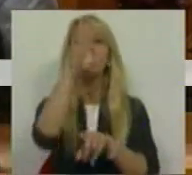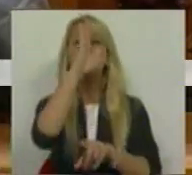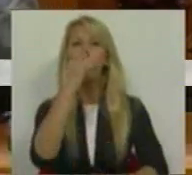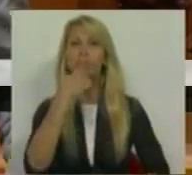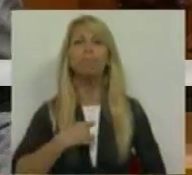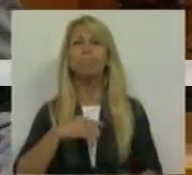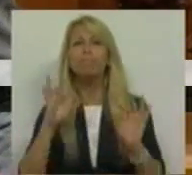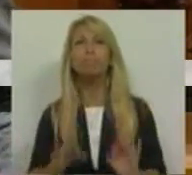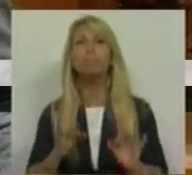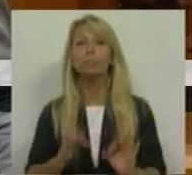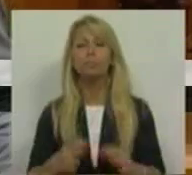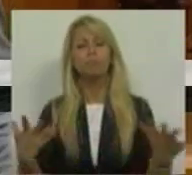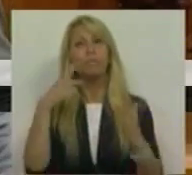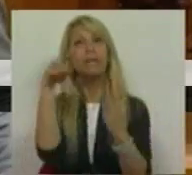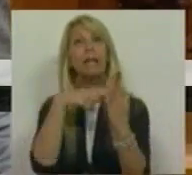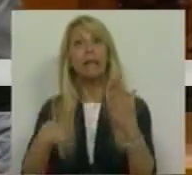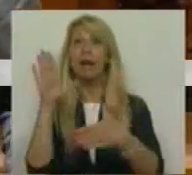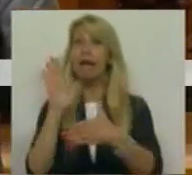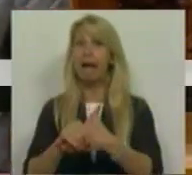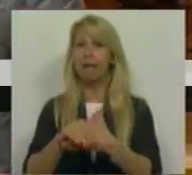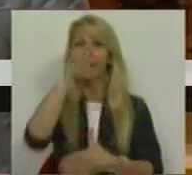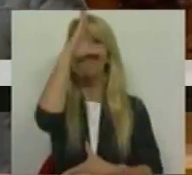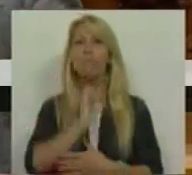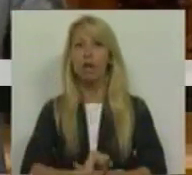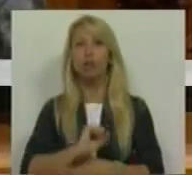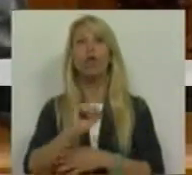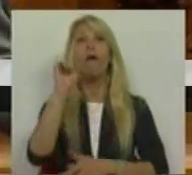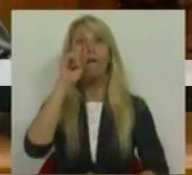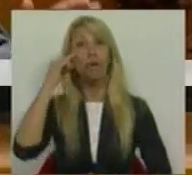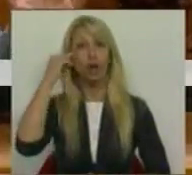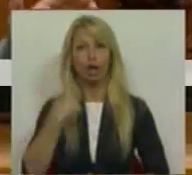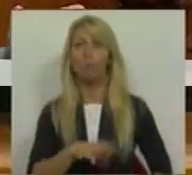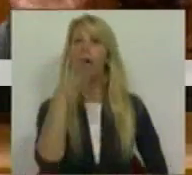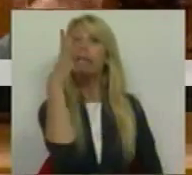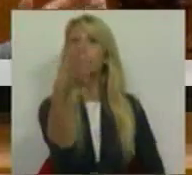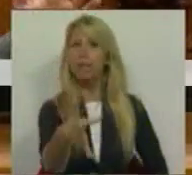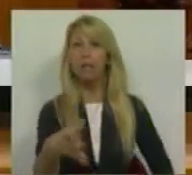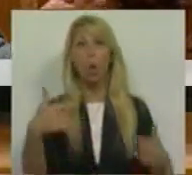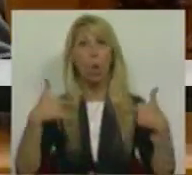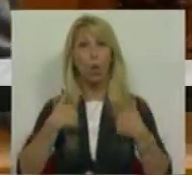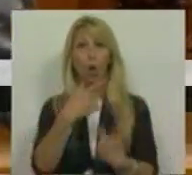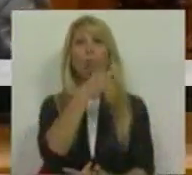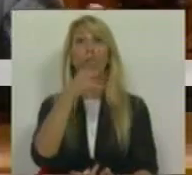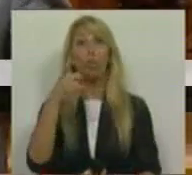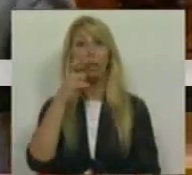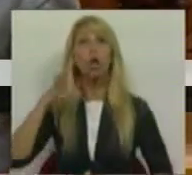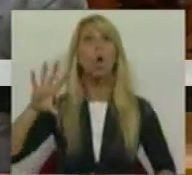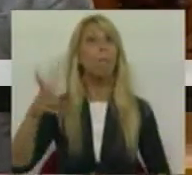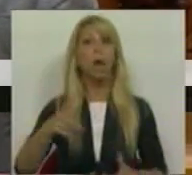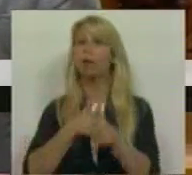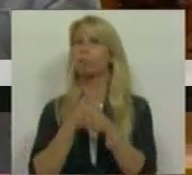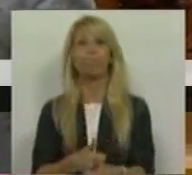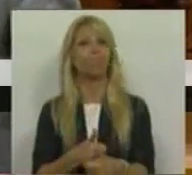falhou. Vamos ler a carta do Ministro Vítor Gaspar. Dizia ele: aquilo que eu prometi ao país não